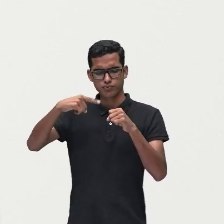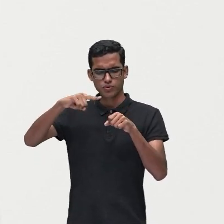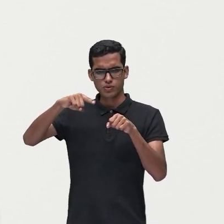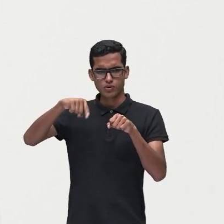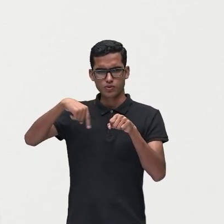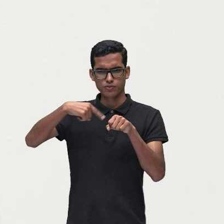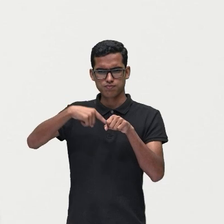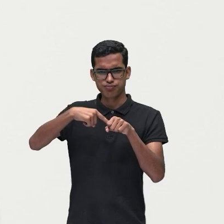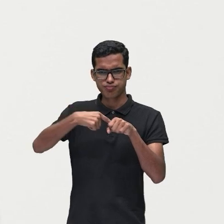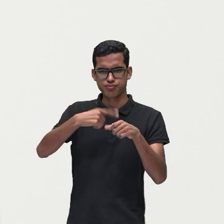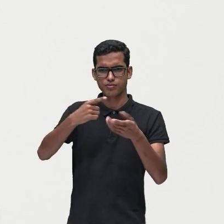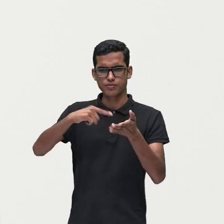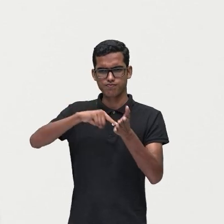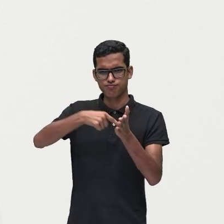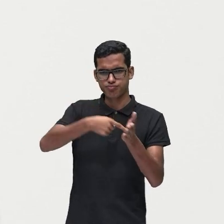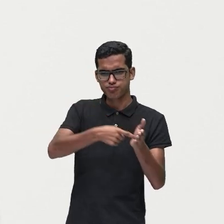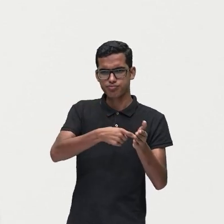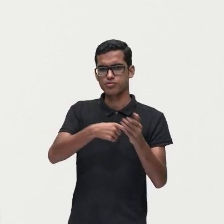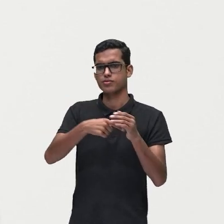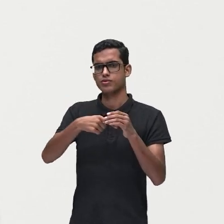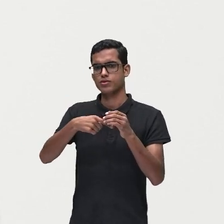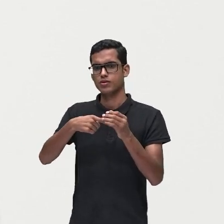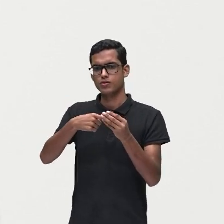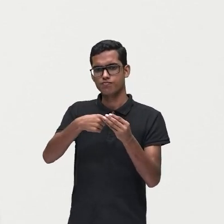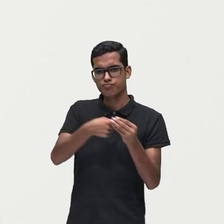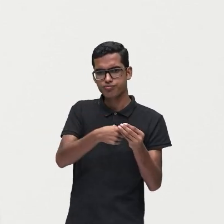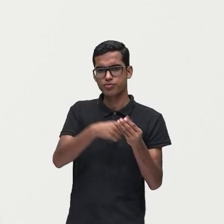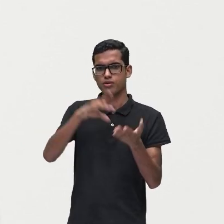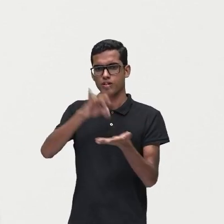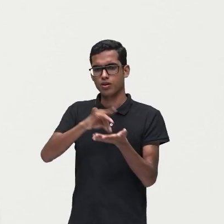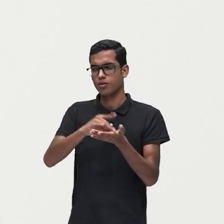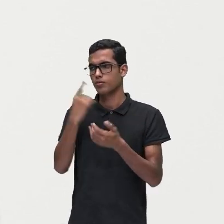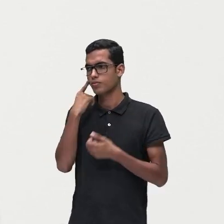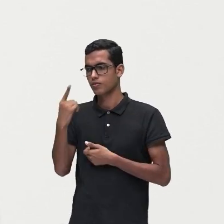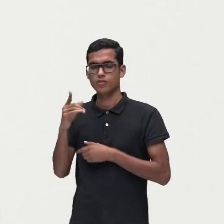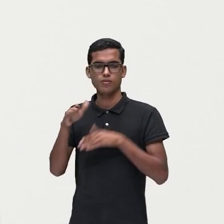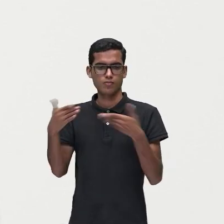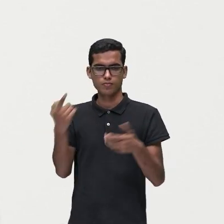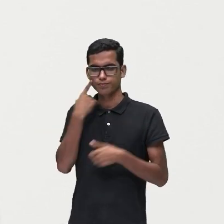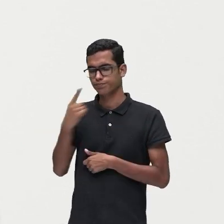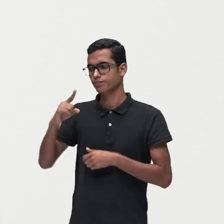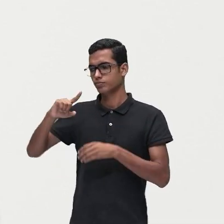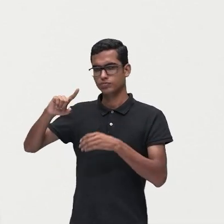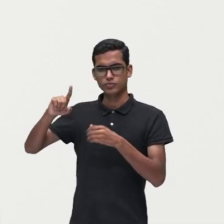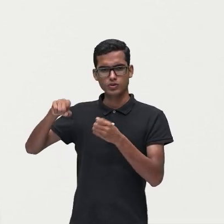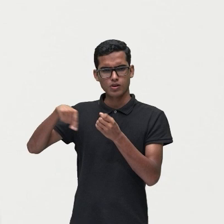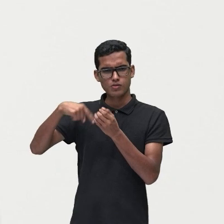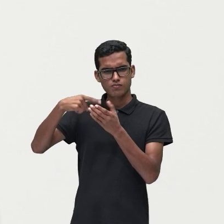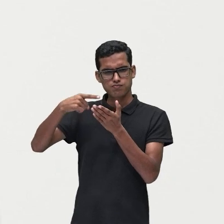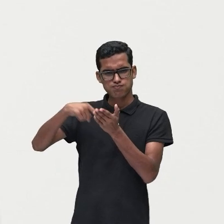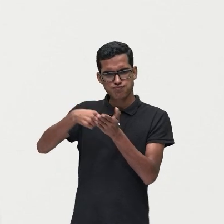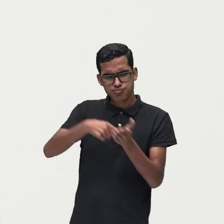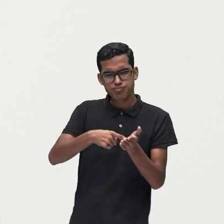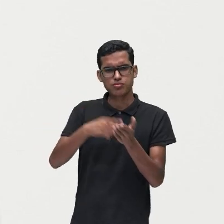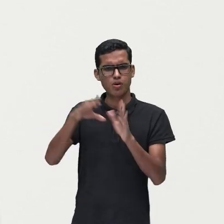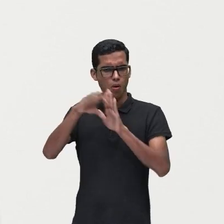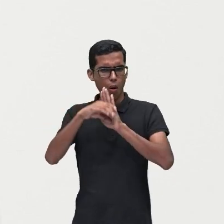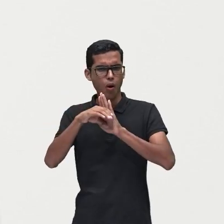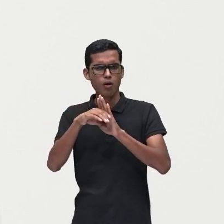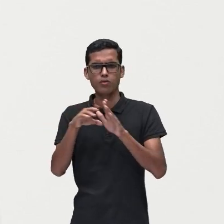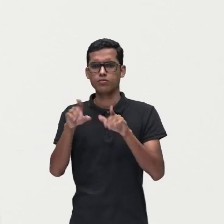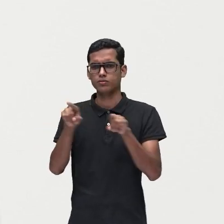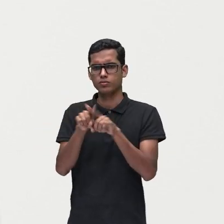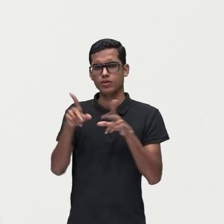exemplo de plano inclinado, o parafuso. E observem aqui, ó, é o mesmo conceito.